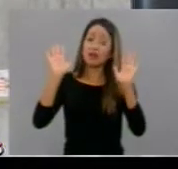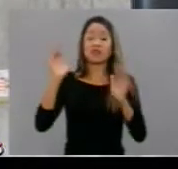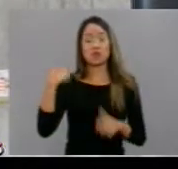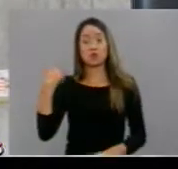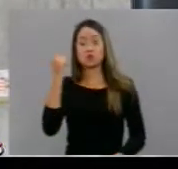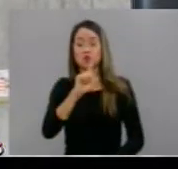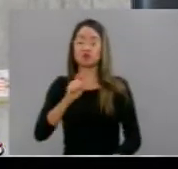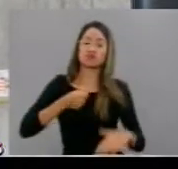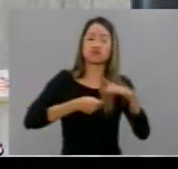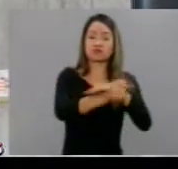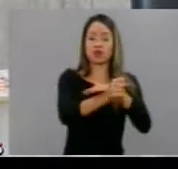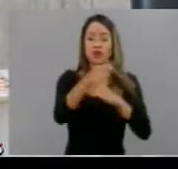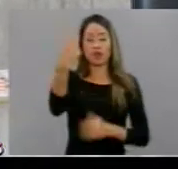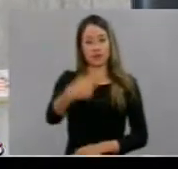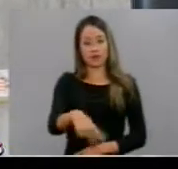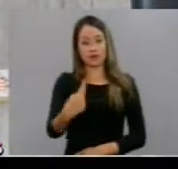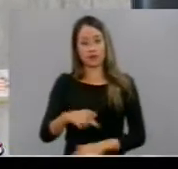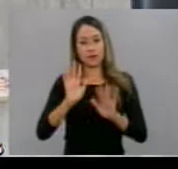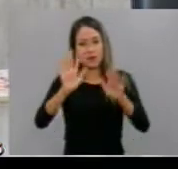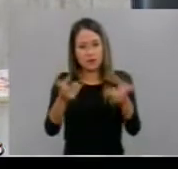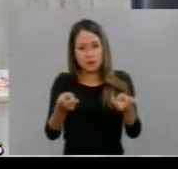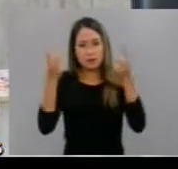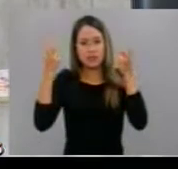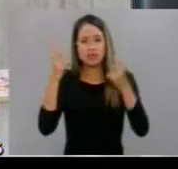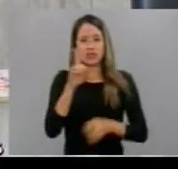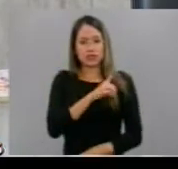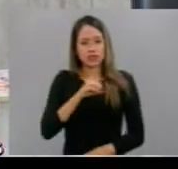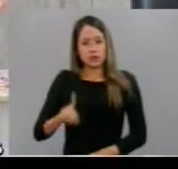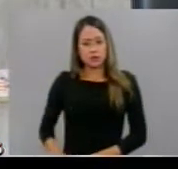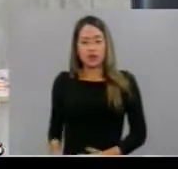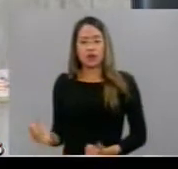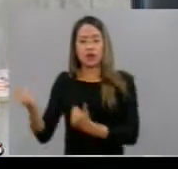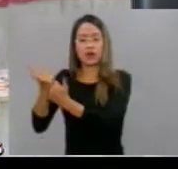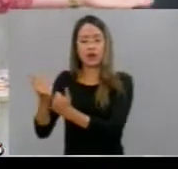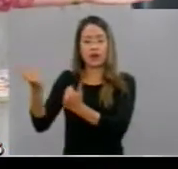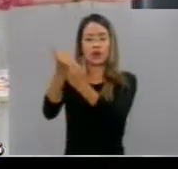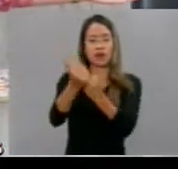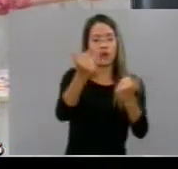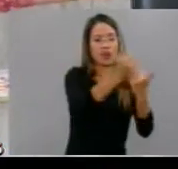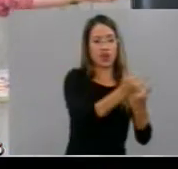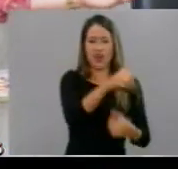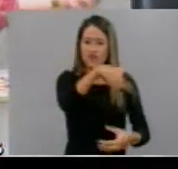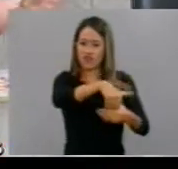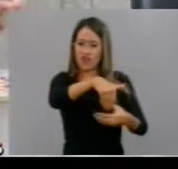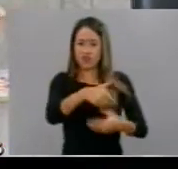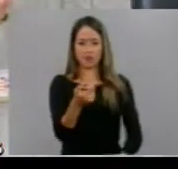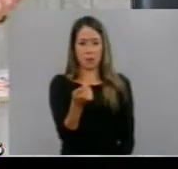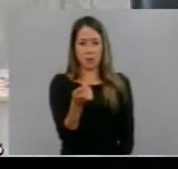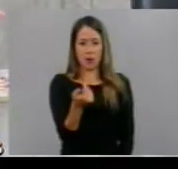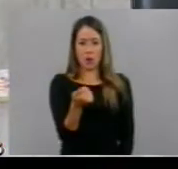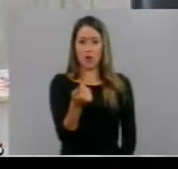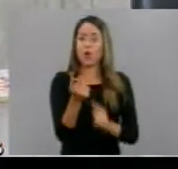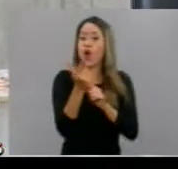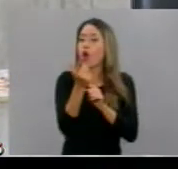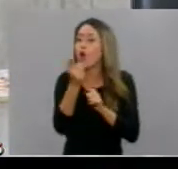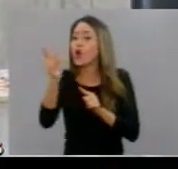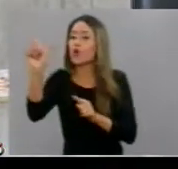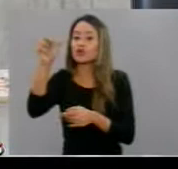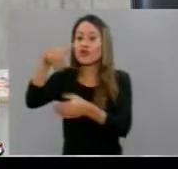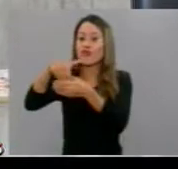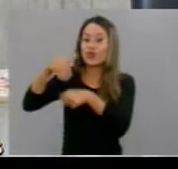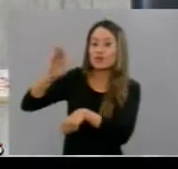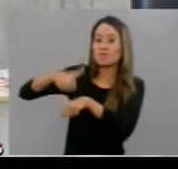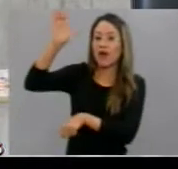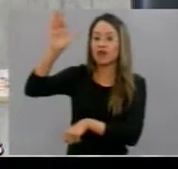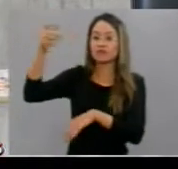suficiente de votos, mas vejo ainda deputados que são suplentes e que amargam um deputado com metade do número dos